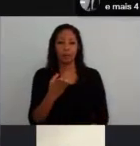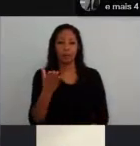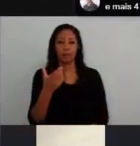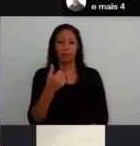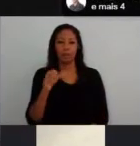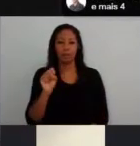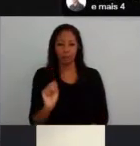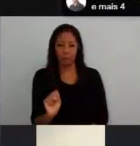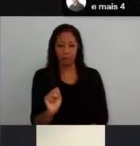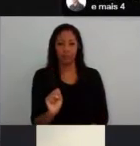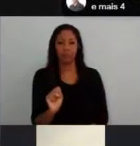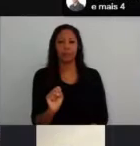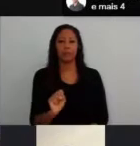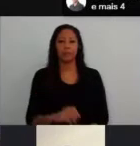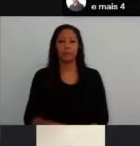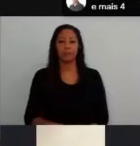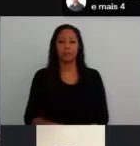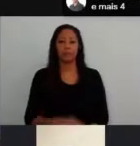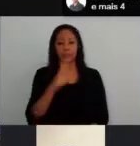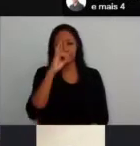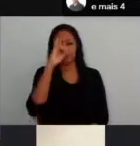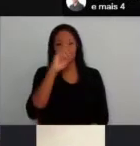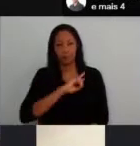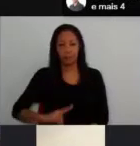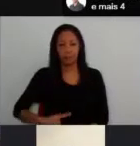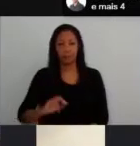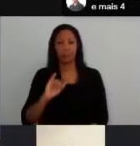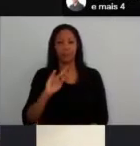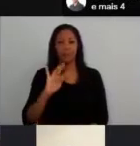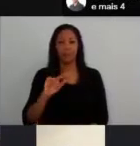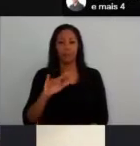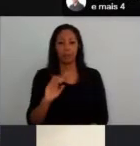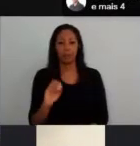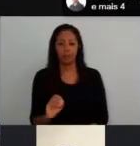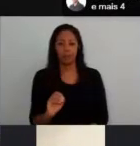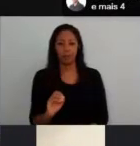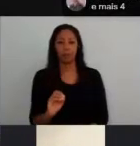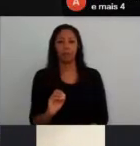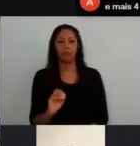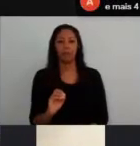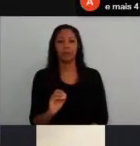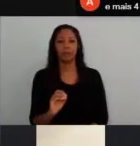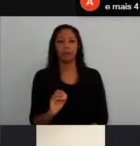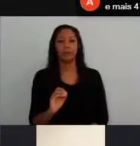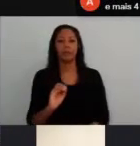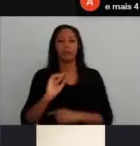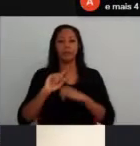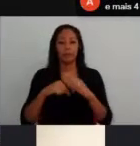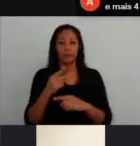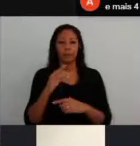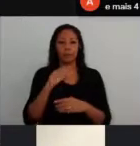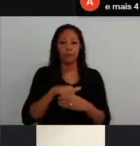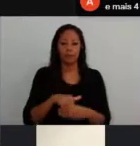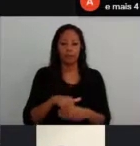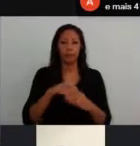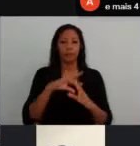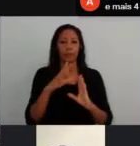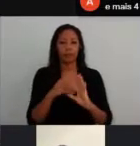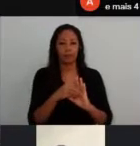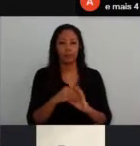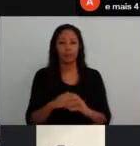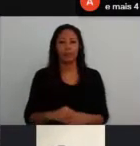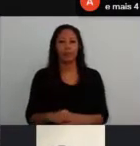054/2018, Poder Legislativo Municipal, do vereador Ítalo de Brito Siqueira. Em seguida, foi aprovado por unanimidade dos presentes. O presidente